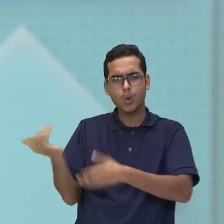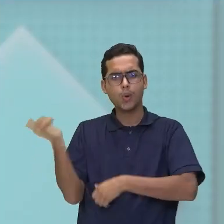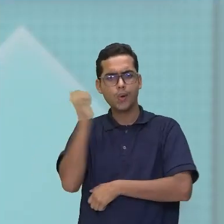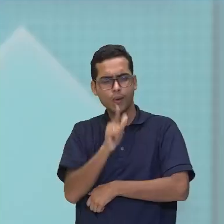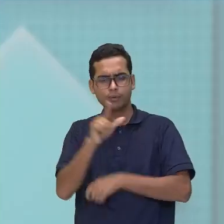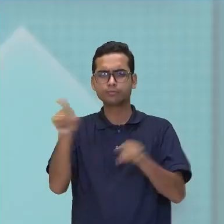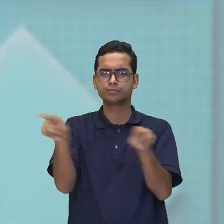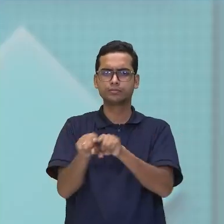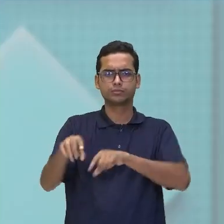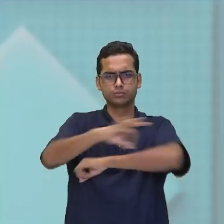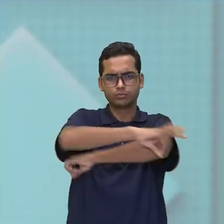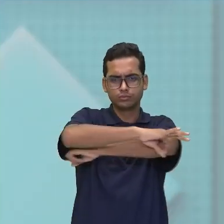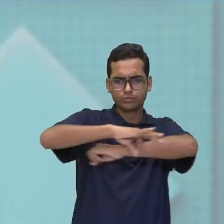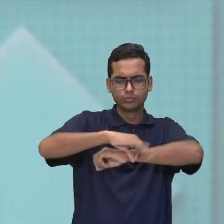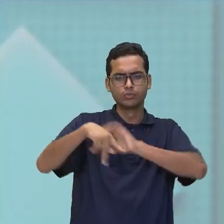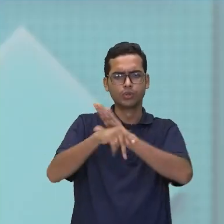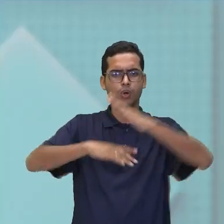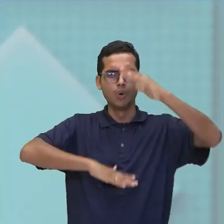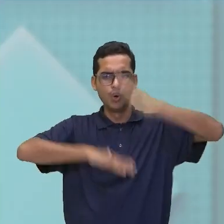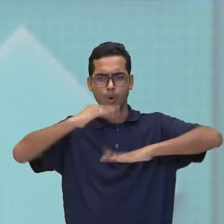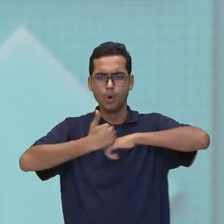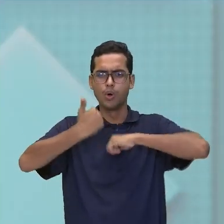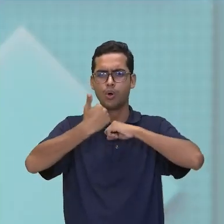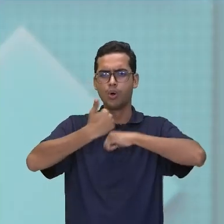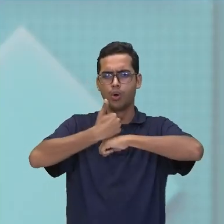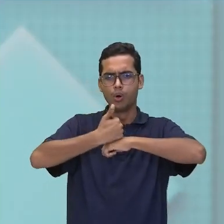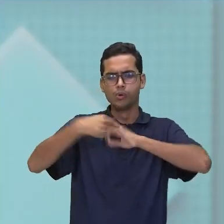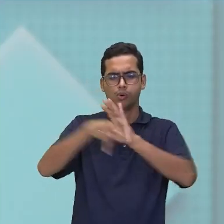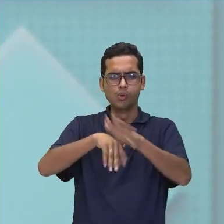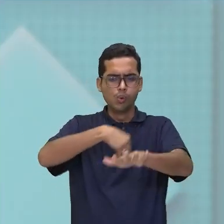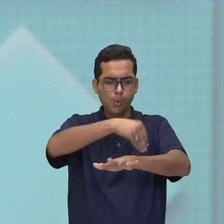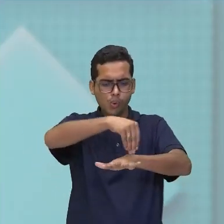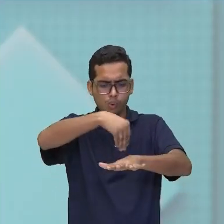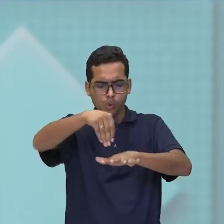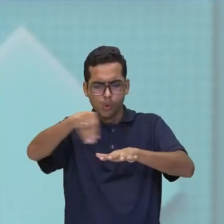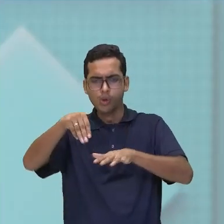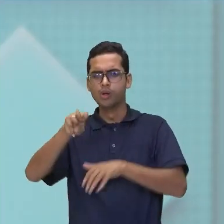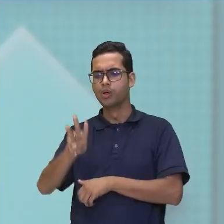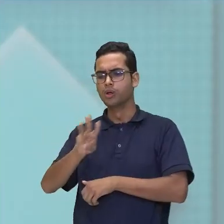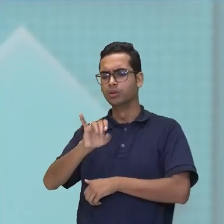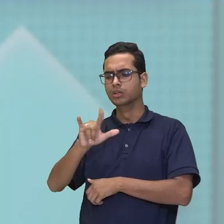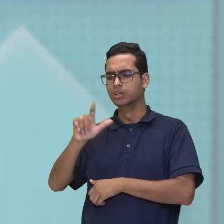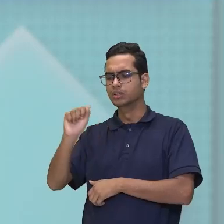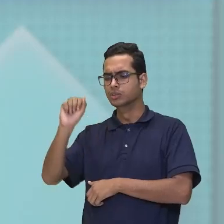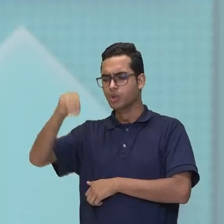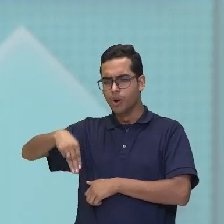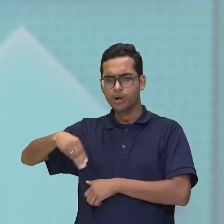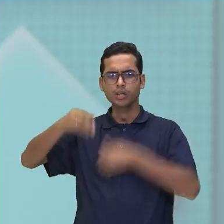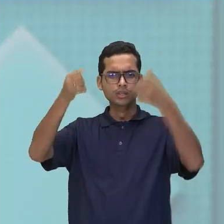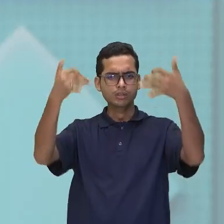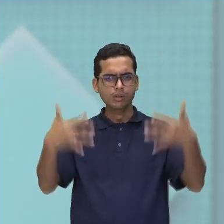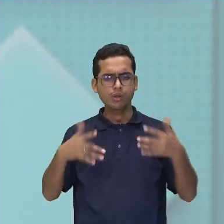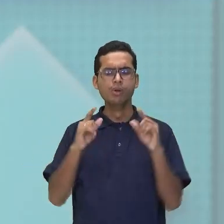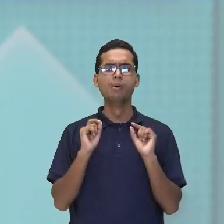O arqueólogo William, ele indica, por exemplo, erros de